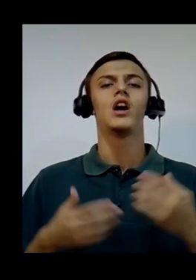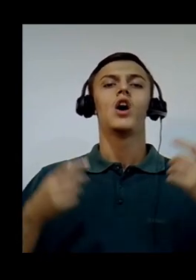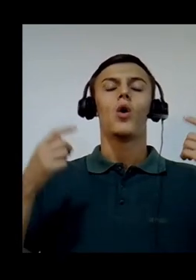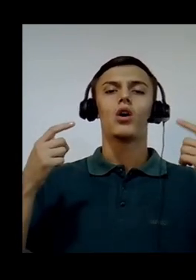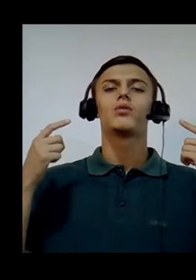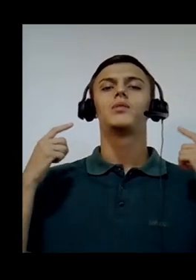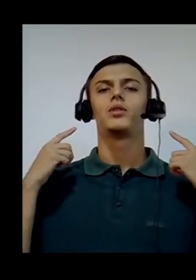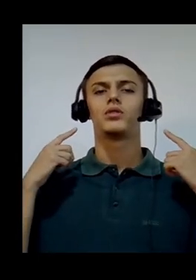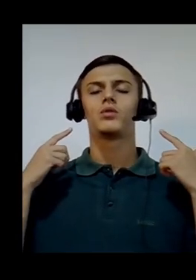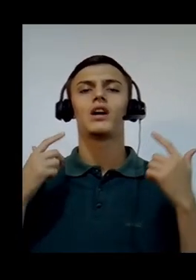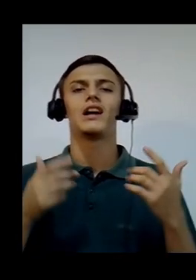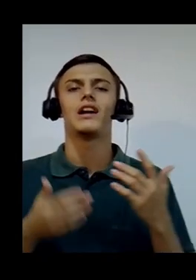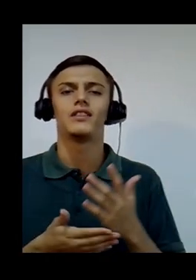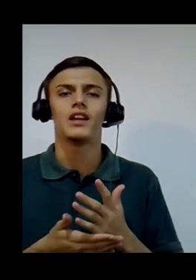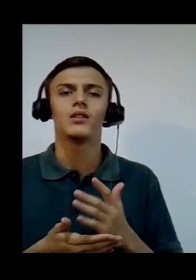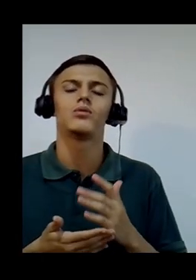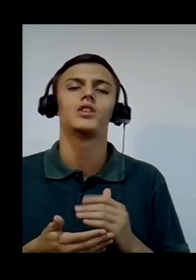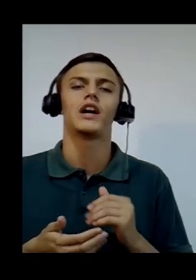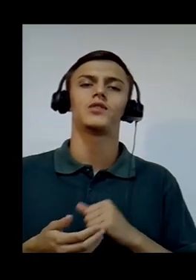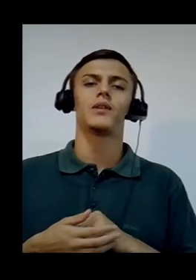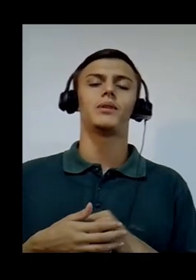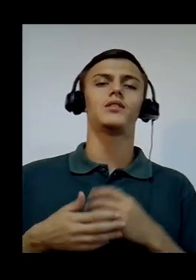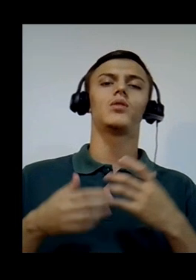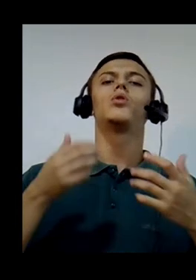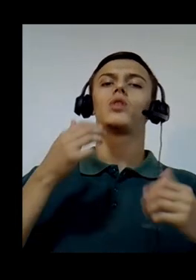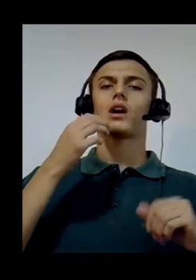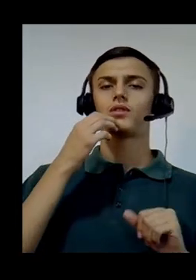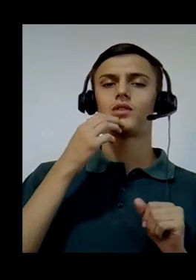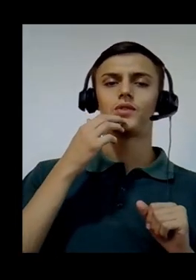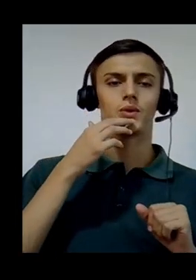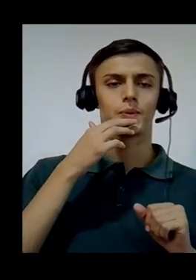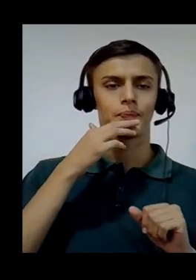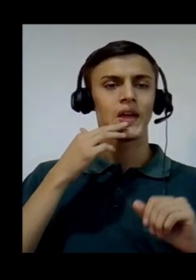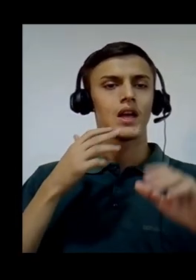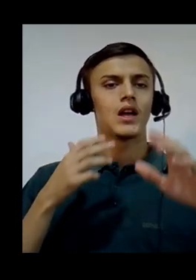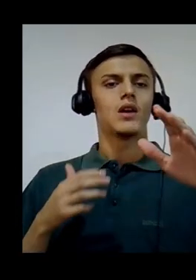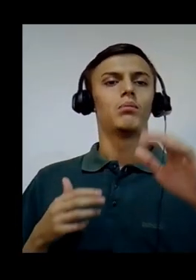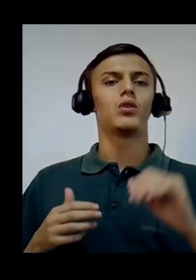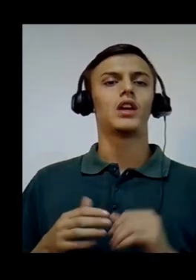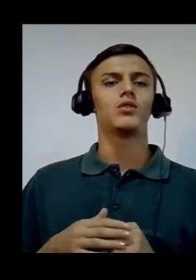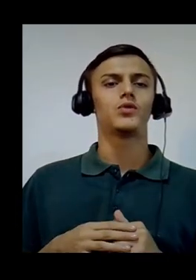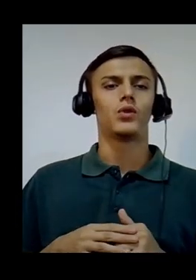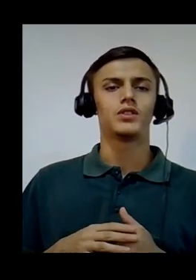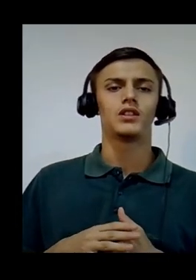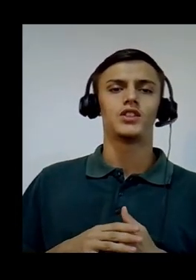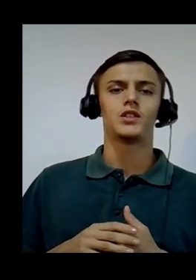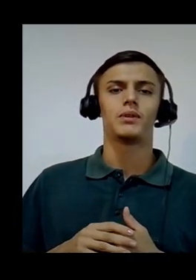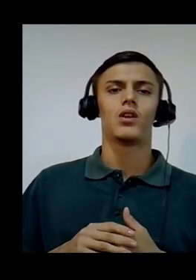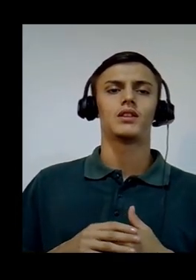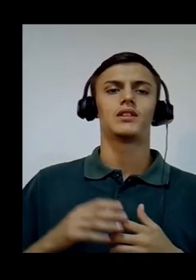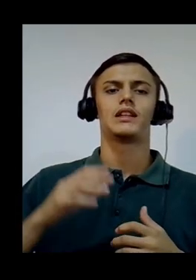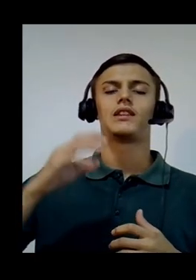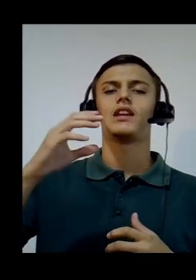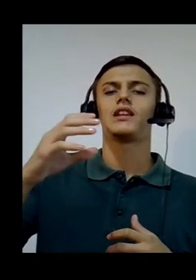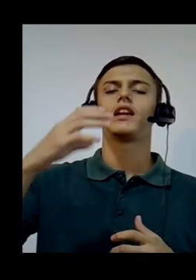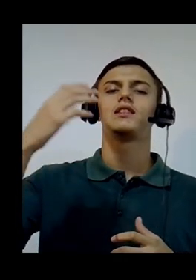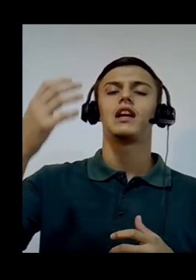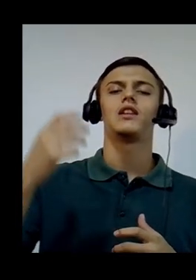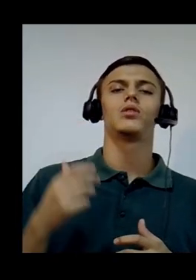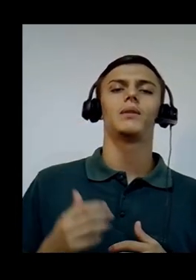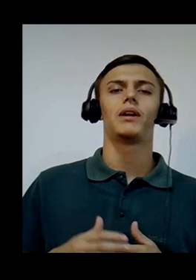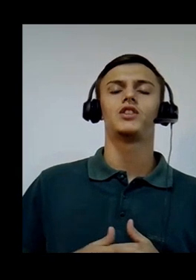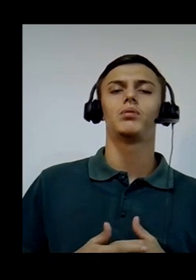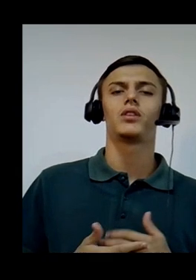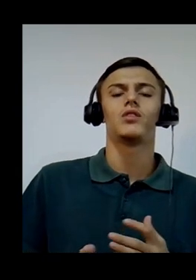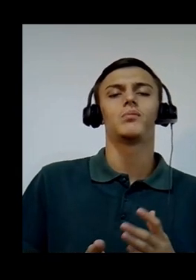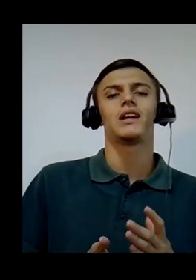com jugular, óculos e protetor ocular dentro de áreas fabris ou local de serviço. Bloqueio de fontes de energias perigosas, né? Tem que